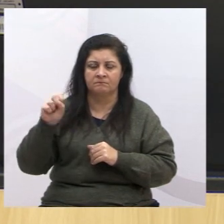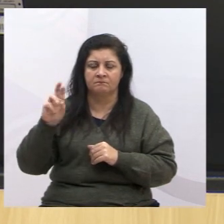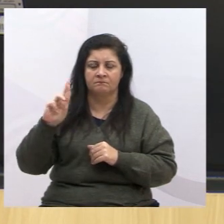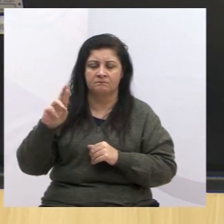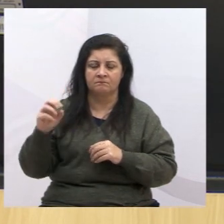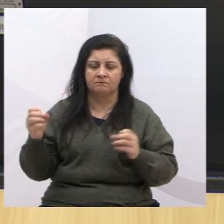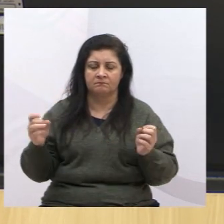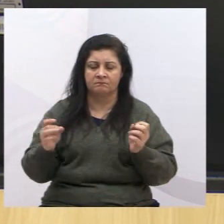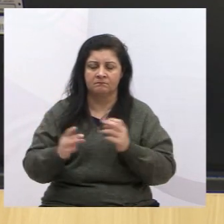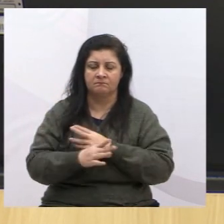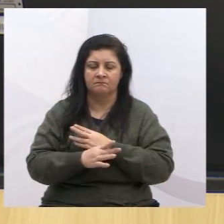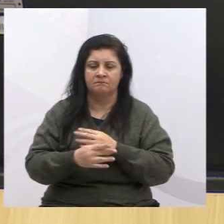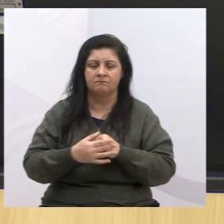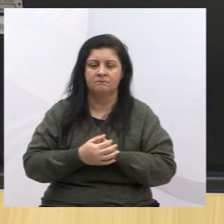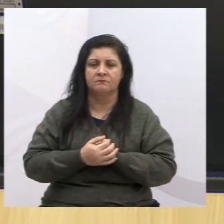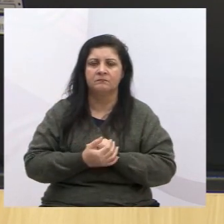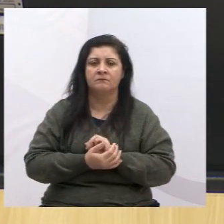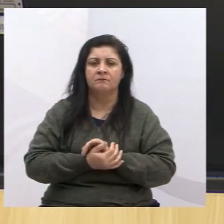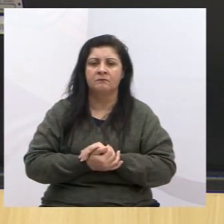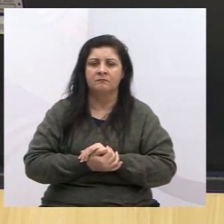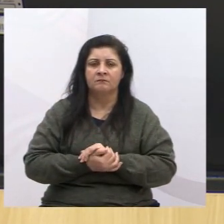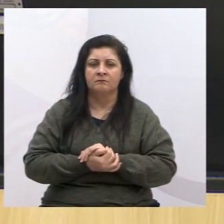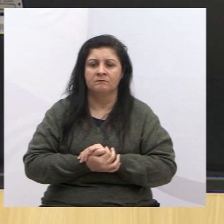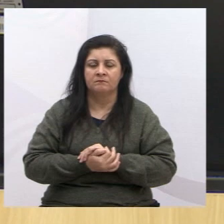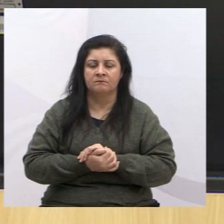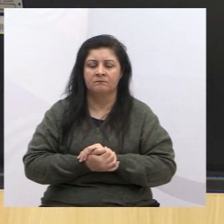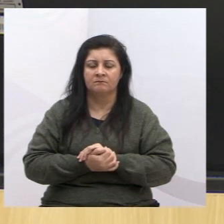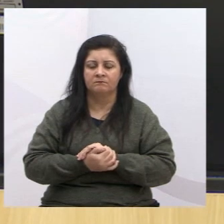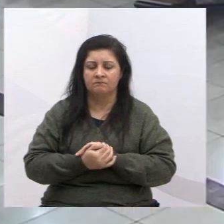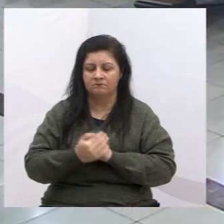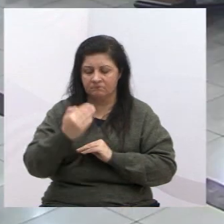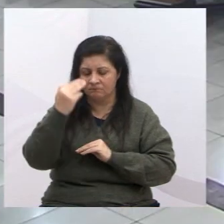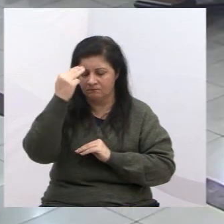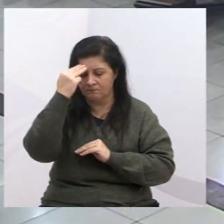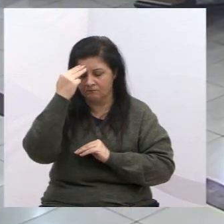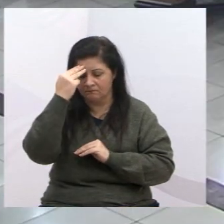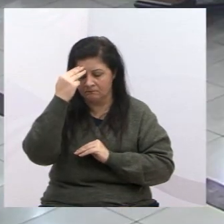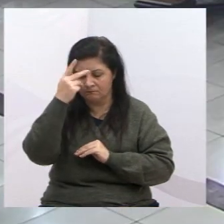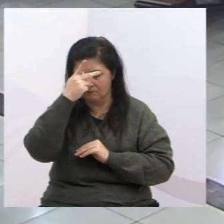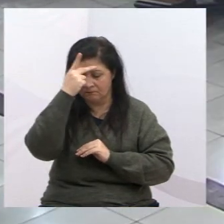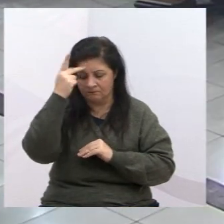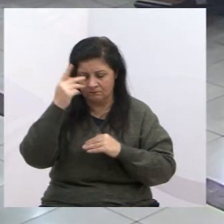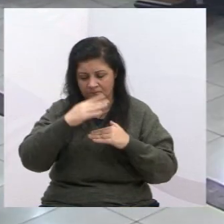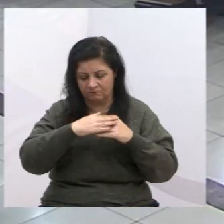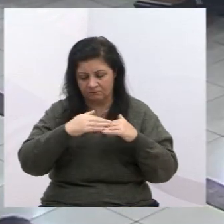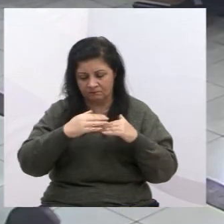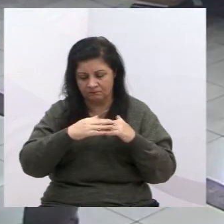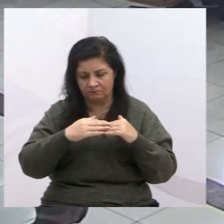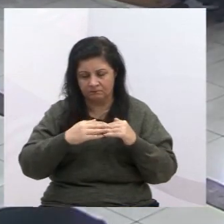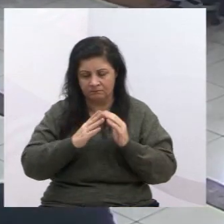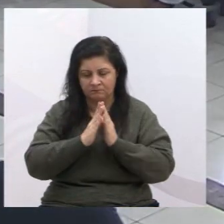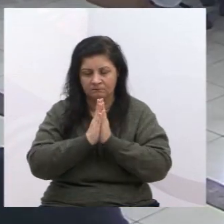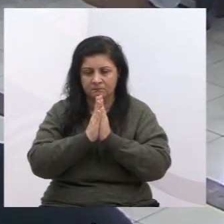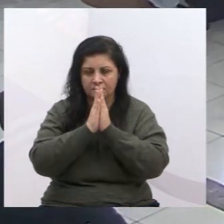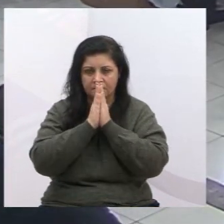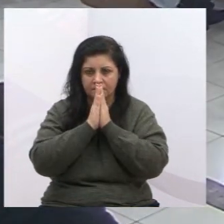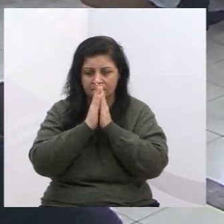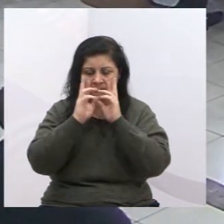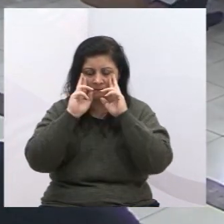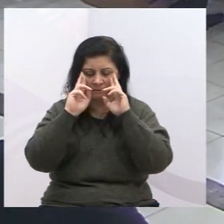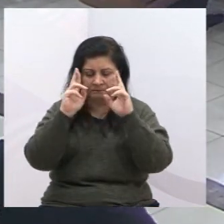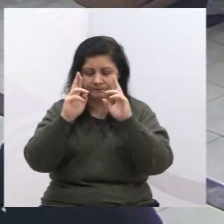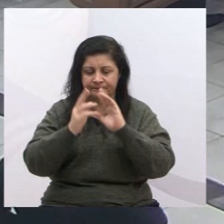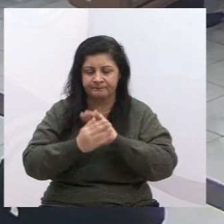Não temos mais voto de pesar. Em memória dos entes queridos, convido a todos para que façamos alguns instantes de silêncio.